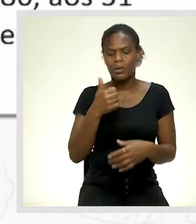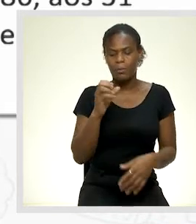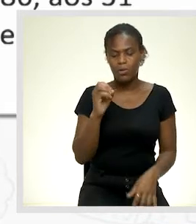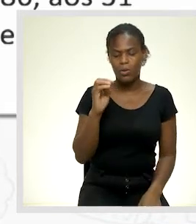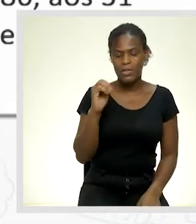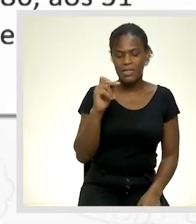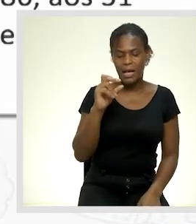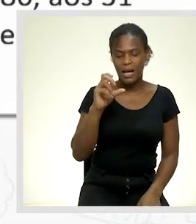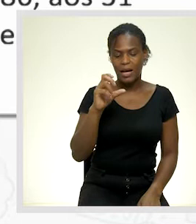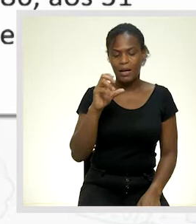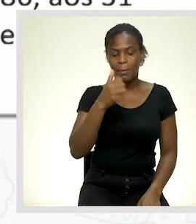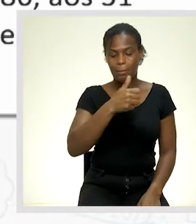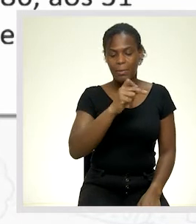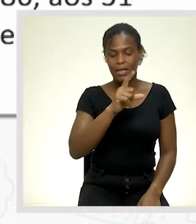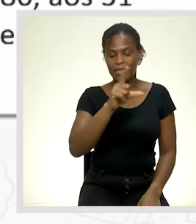Taine, Baudelaire.